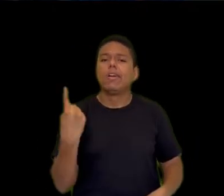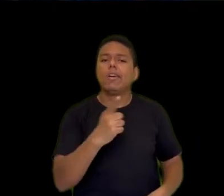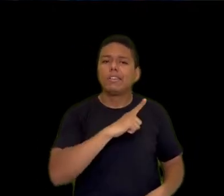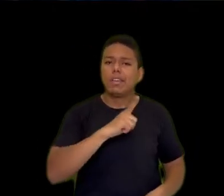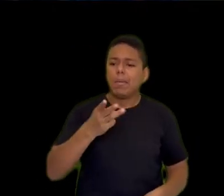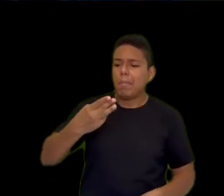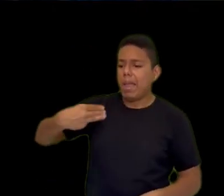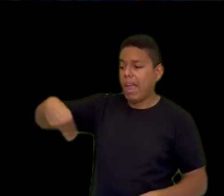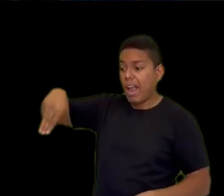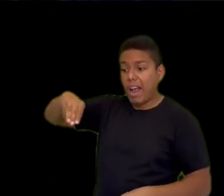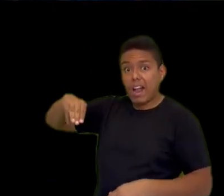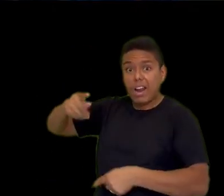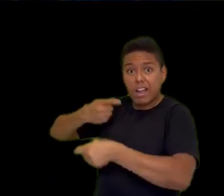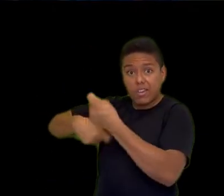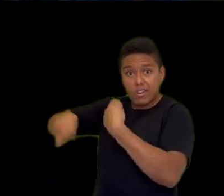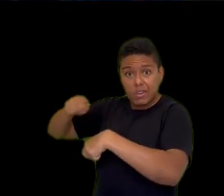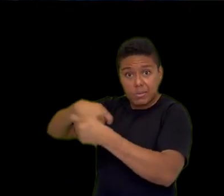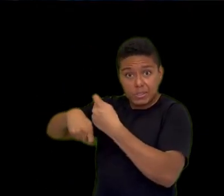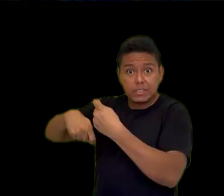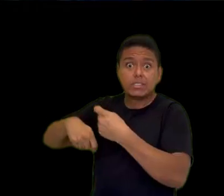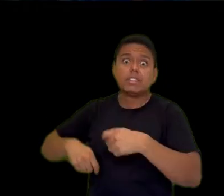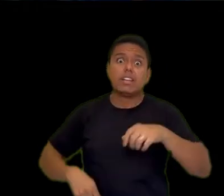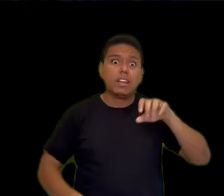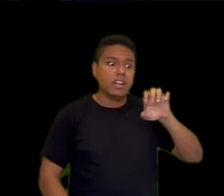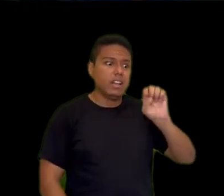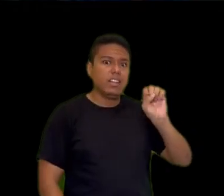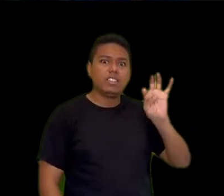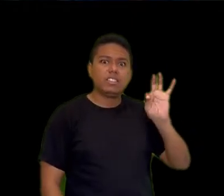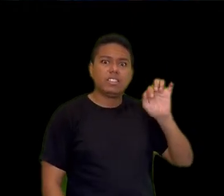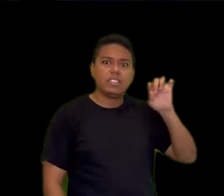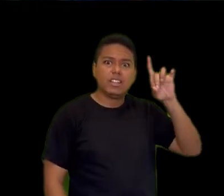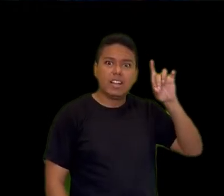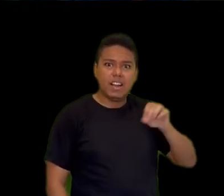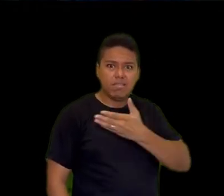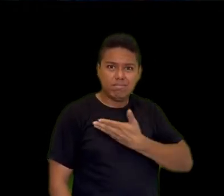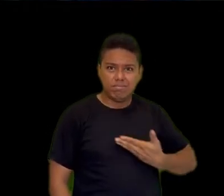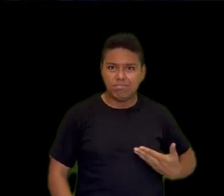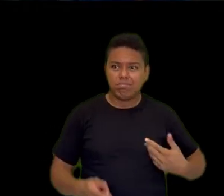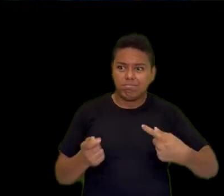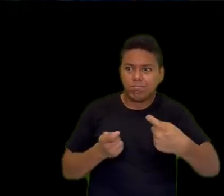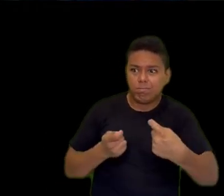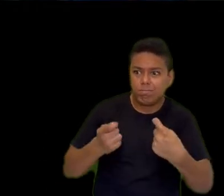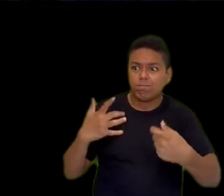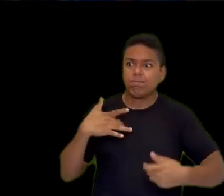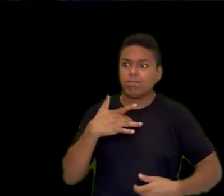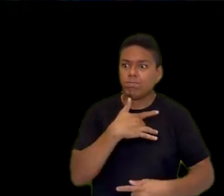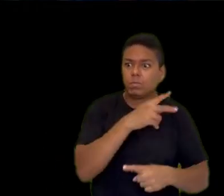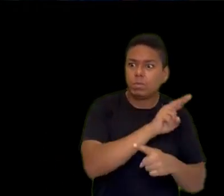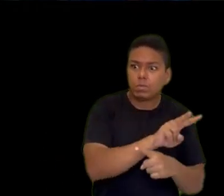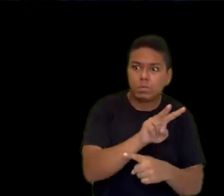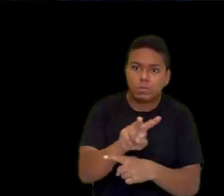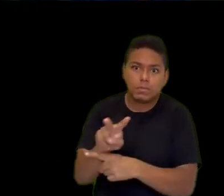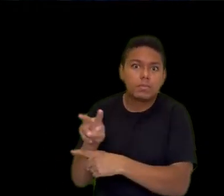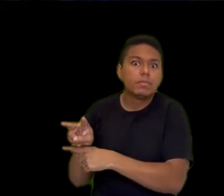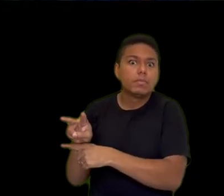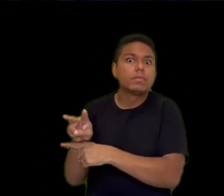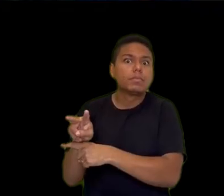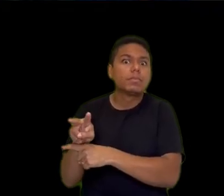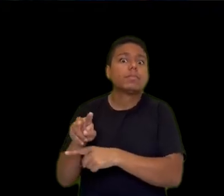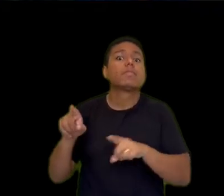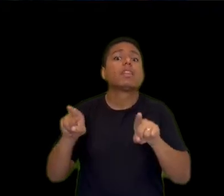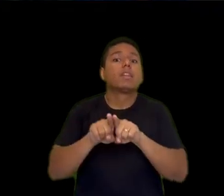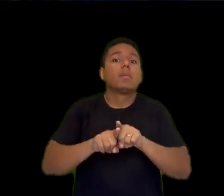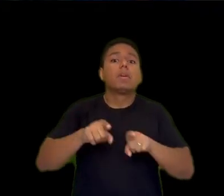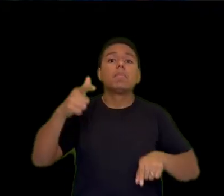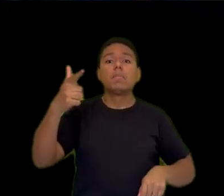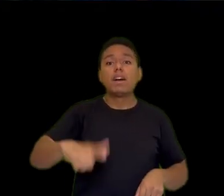do cuidado à saúde, tutelando da saúde das pessoas, da população, e a gente tem a sociedade consumindo produtos